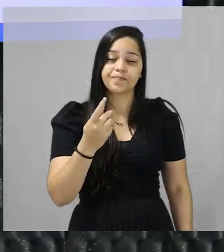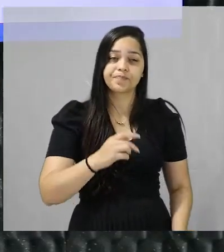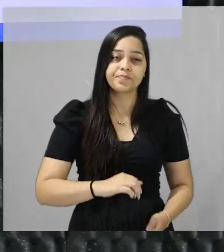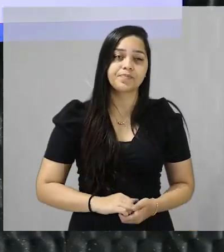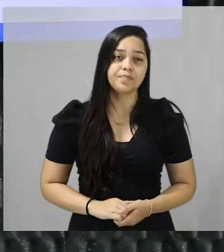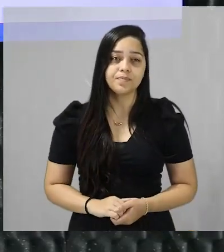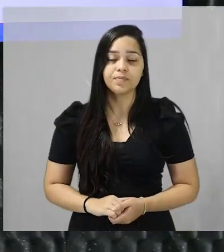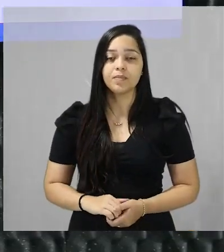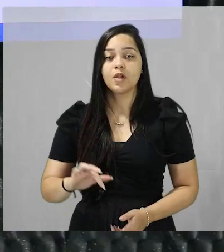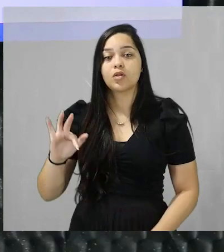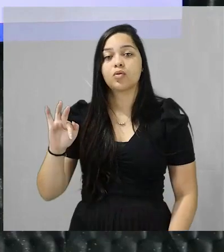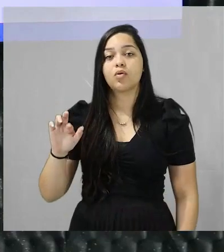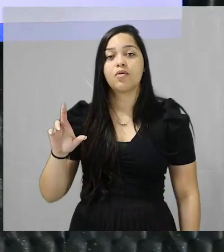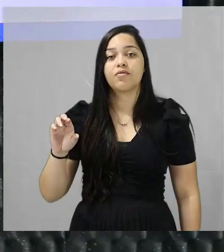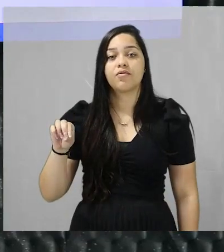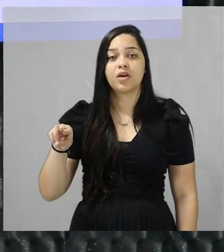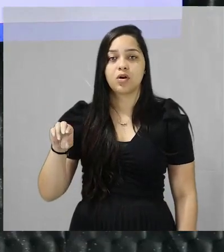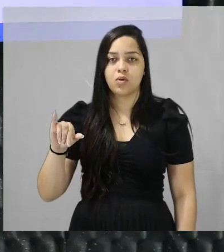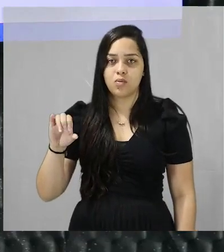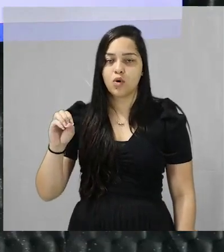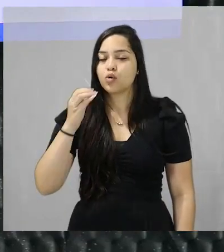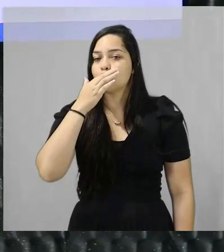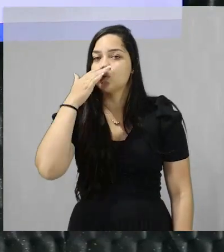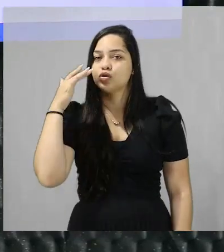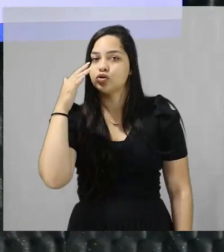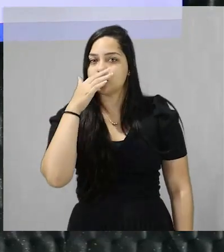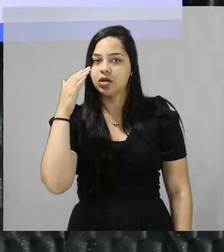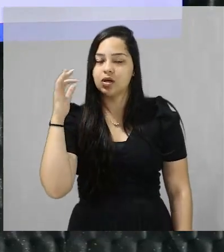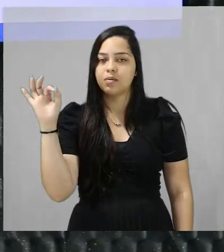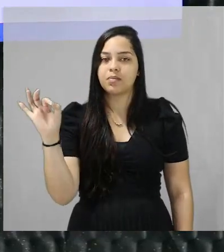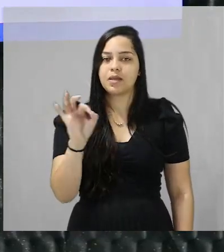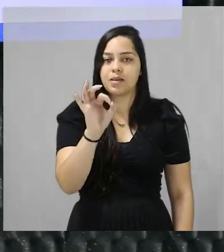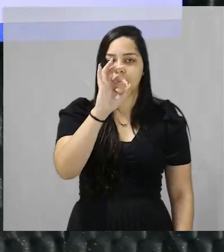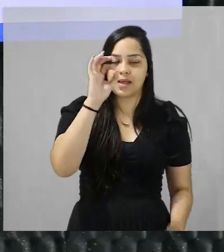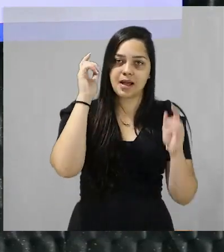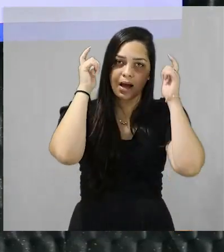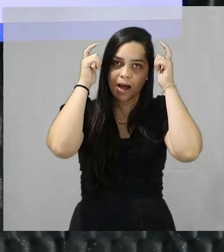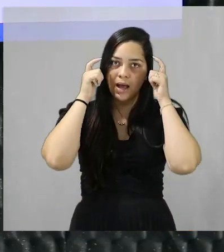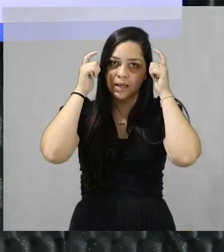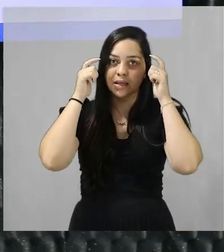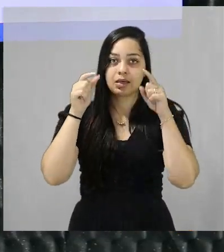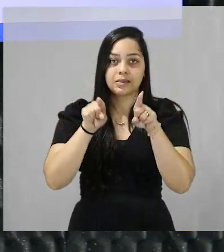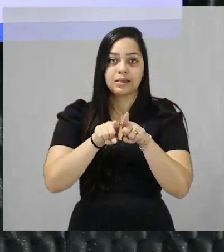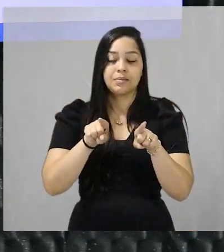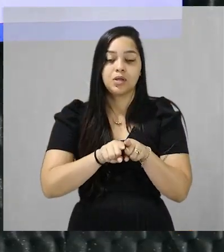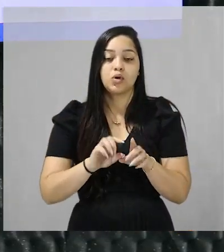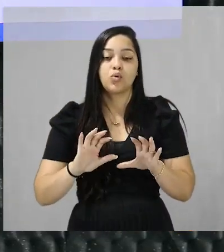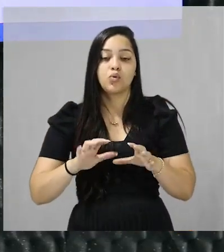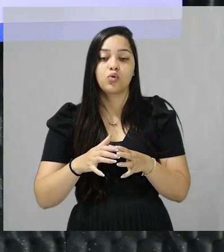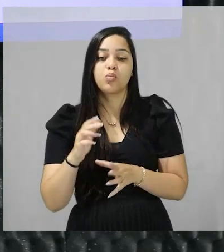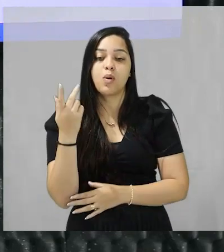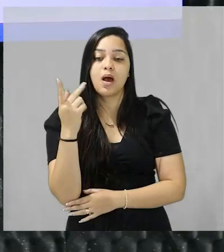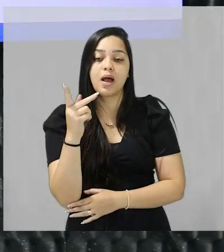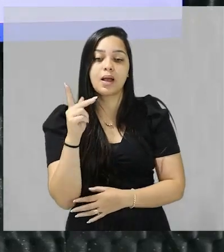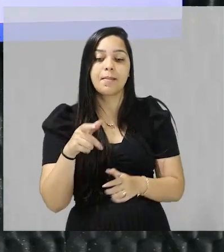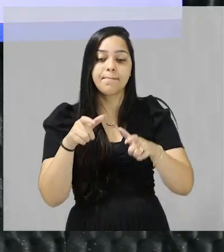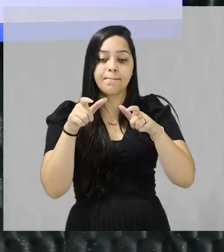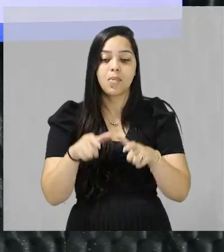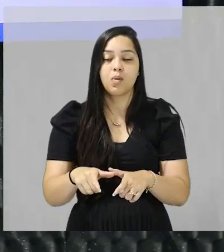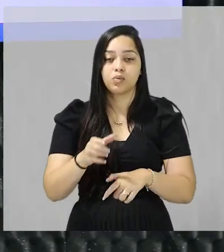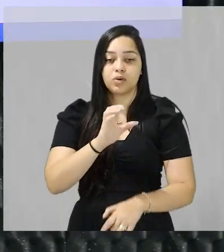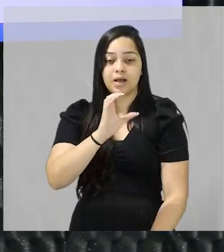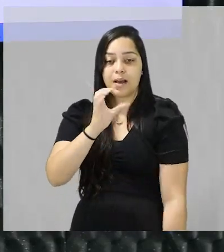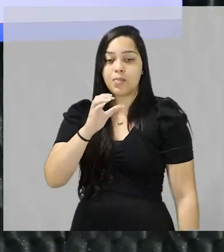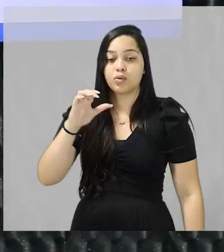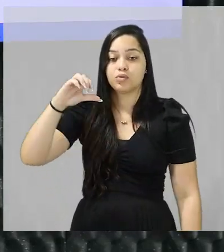No feromônio produzido pela abelha rainha, o grupo OH está localizado no carbono 9,